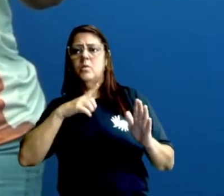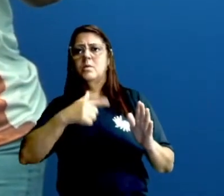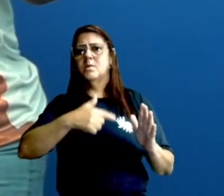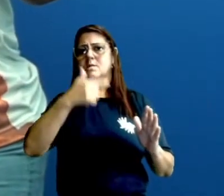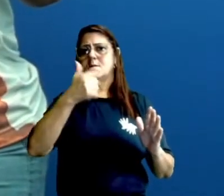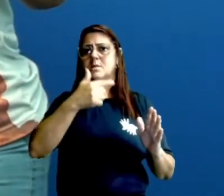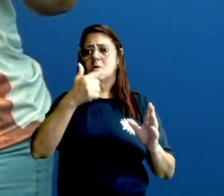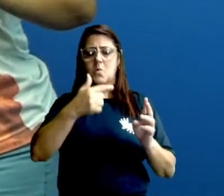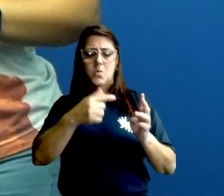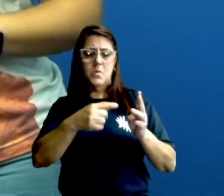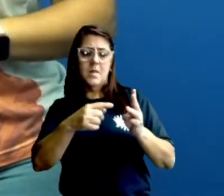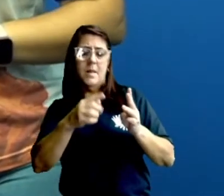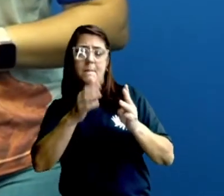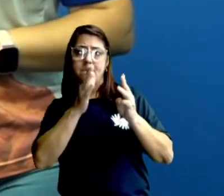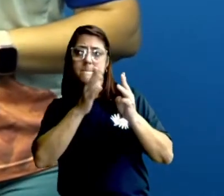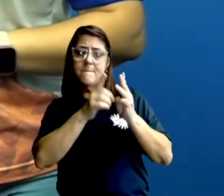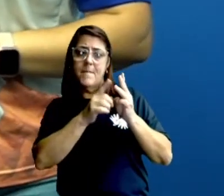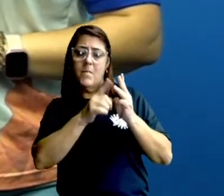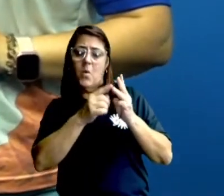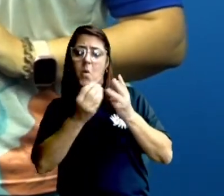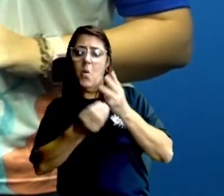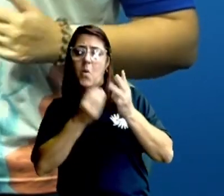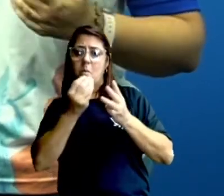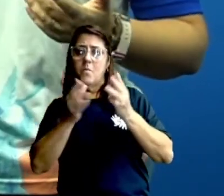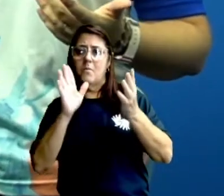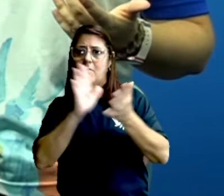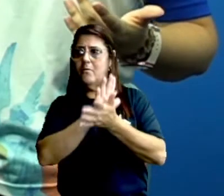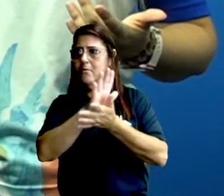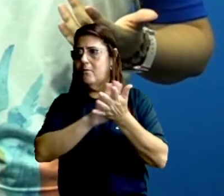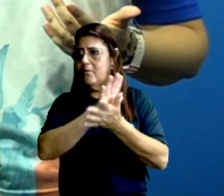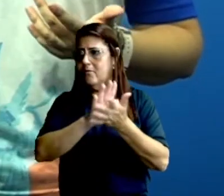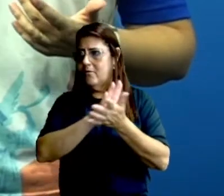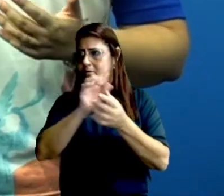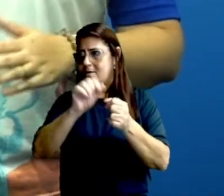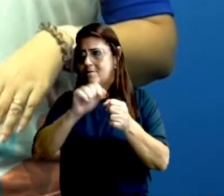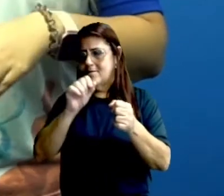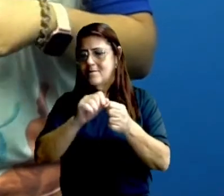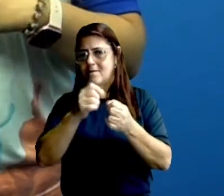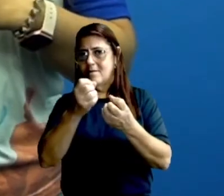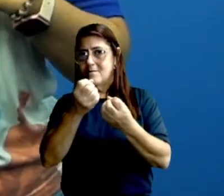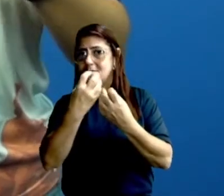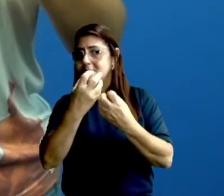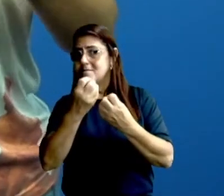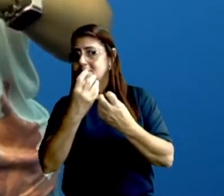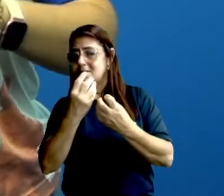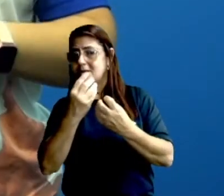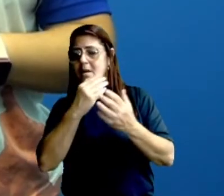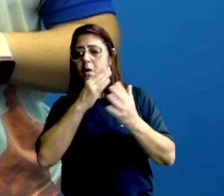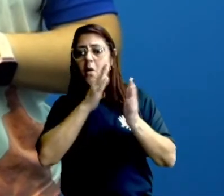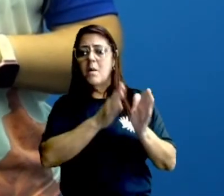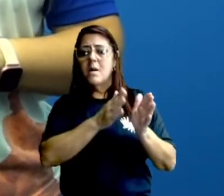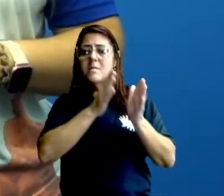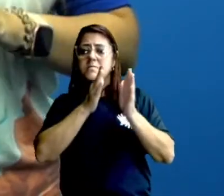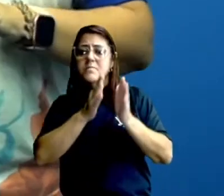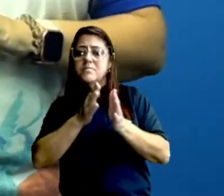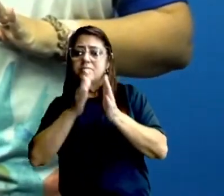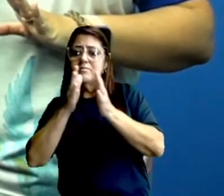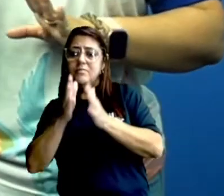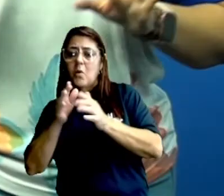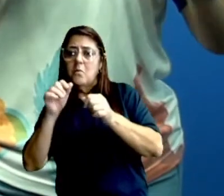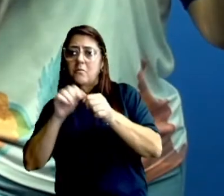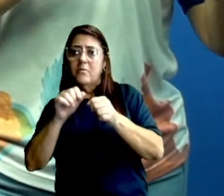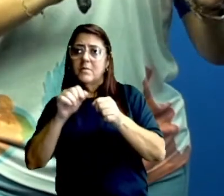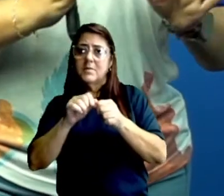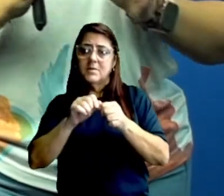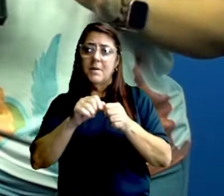segunda parte da receita, que é o modo de fazer. E o modo de fazer me ensina o passo a passo da receita. E eu